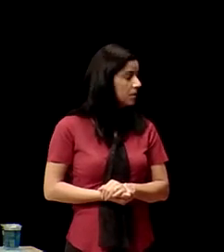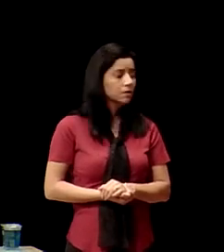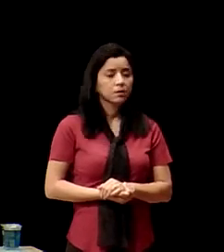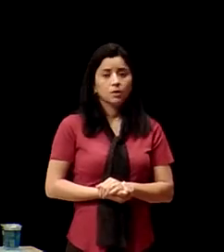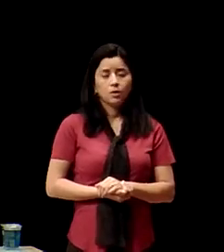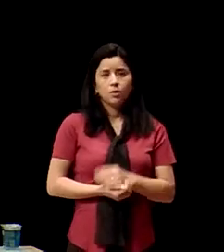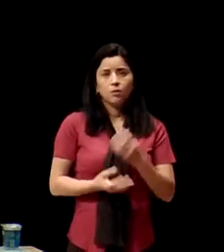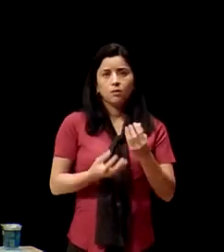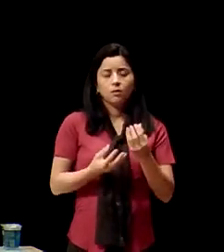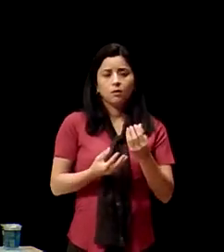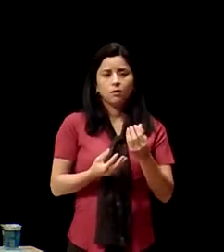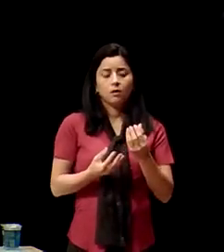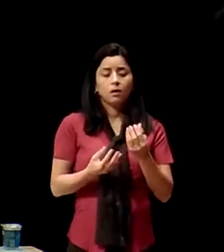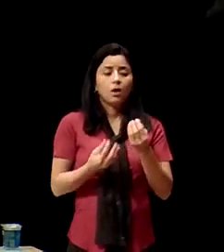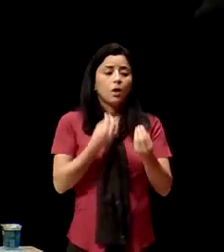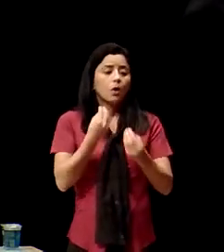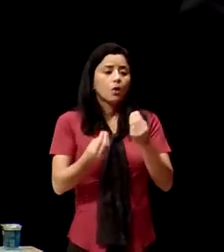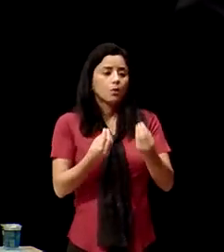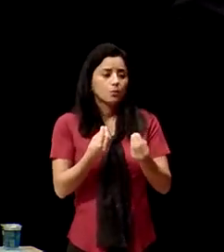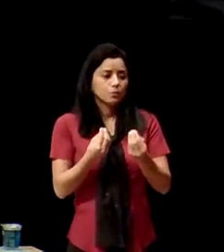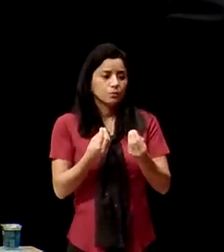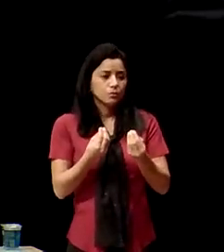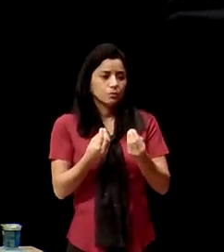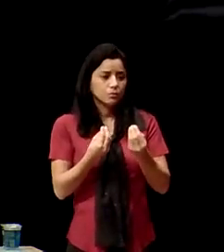como um professor Caride